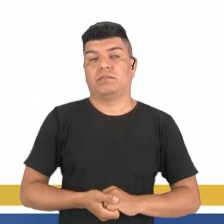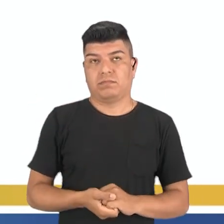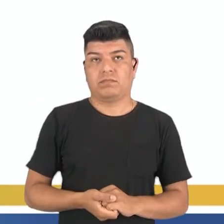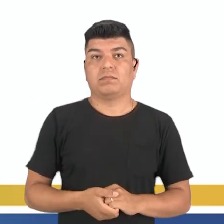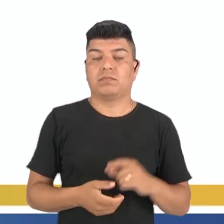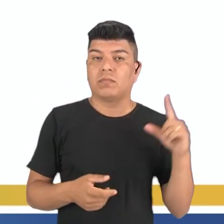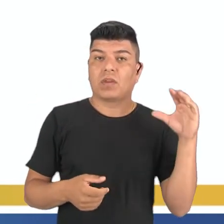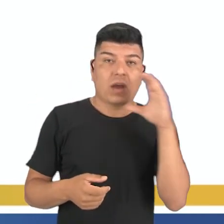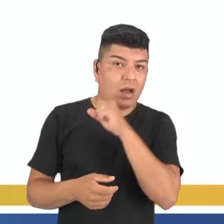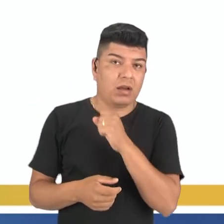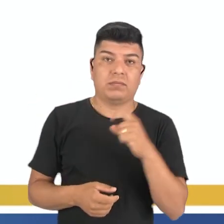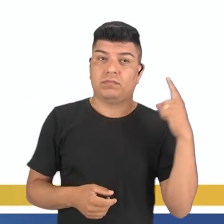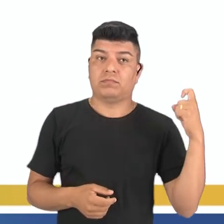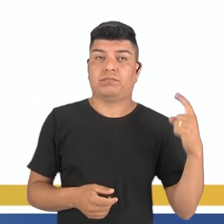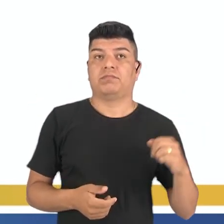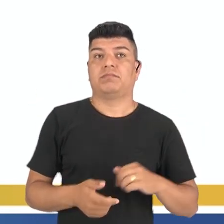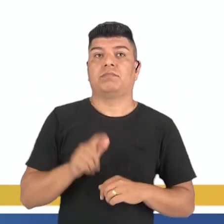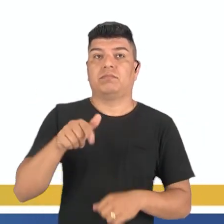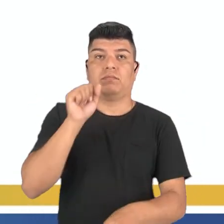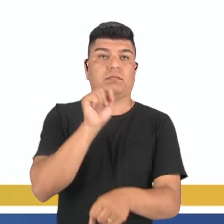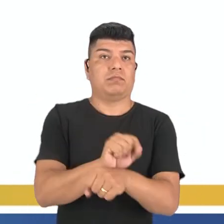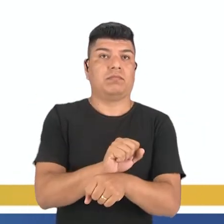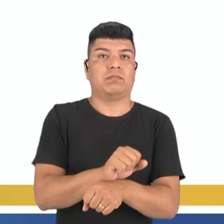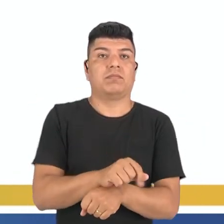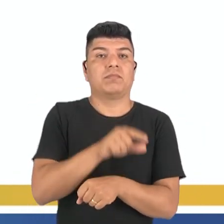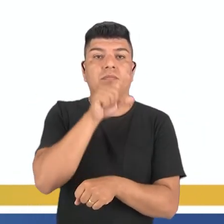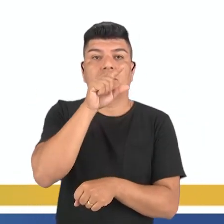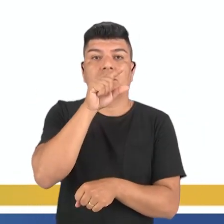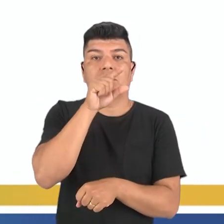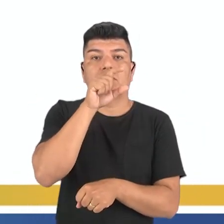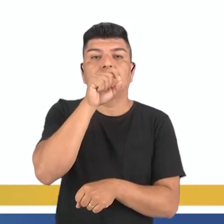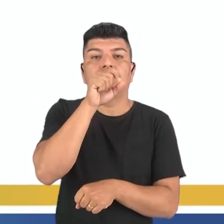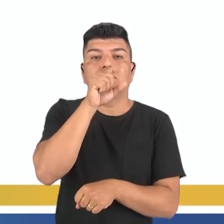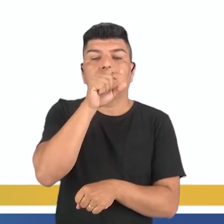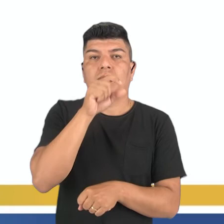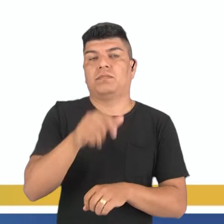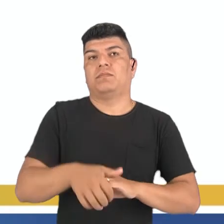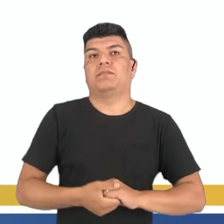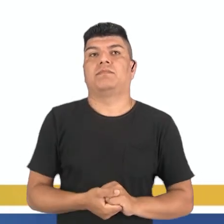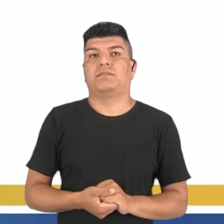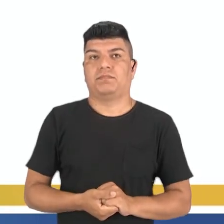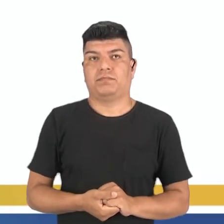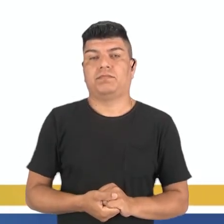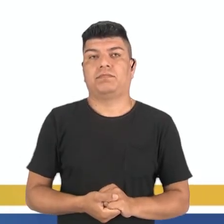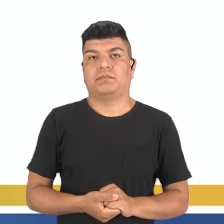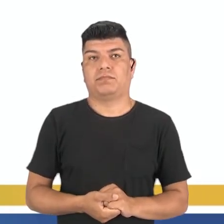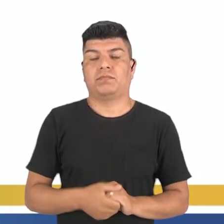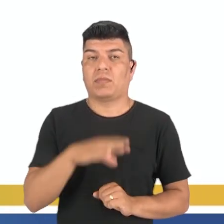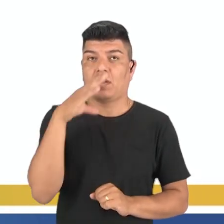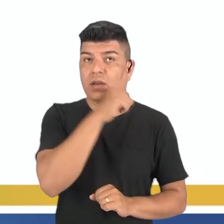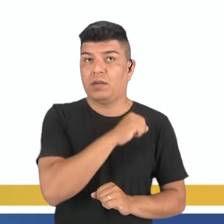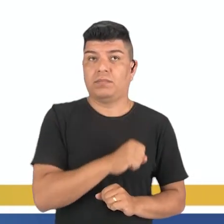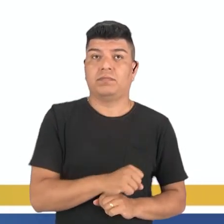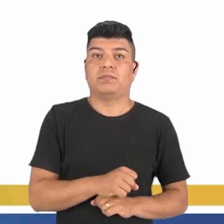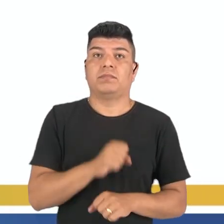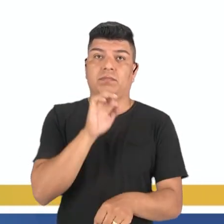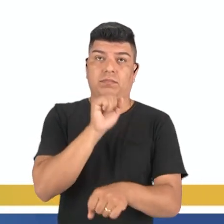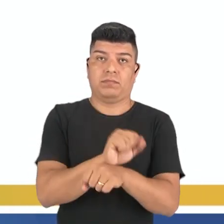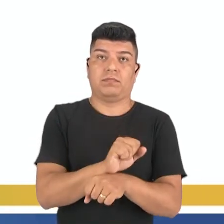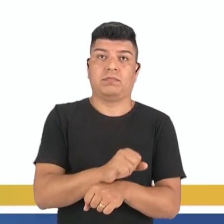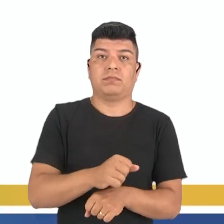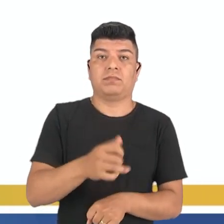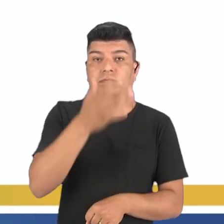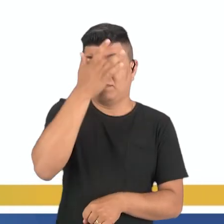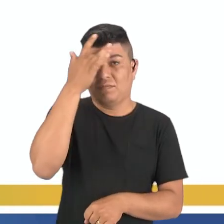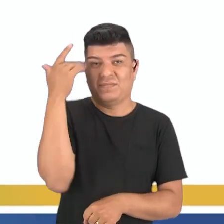som curto. Depois outra pausa. O pintinho, piu, piu, som curto. Outra pausa. Uma